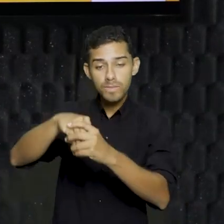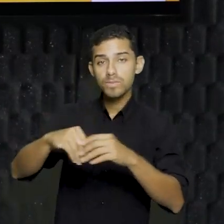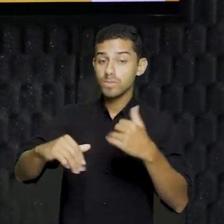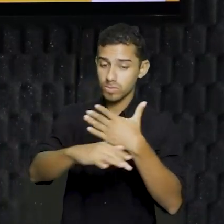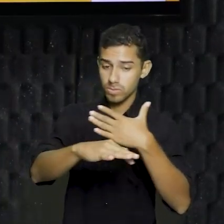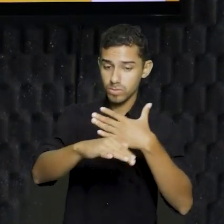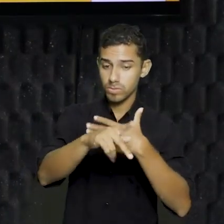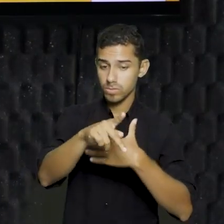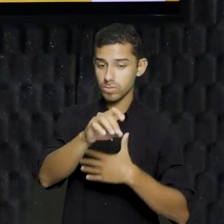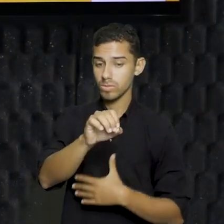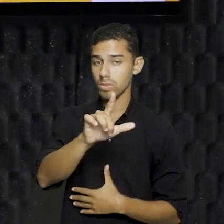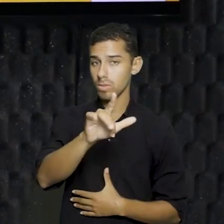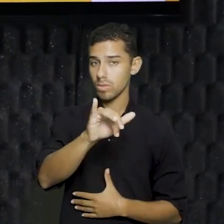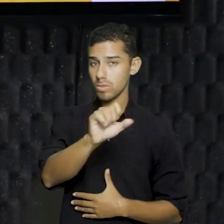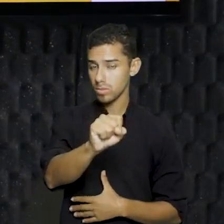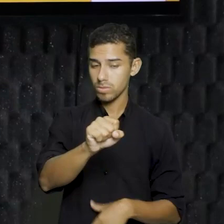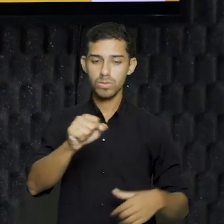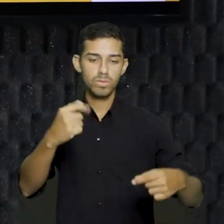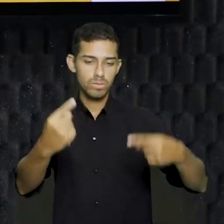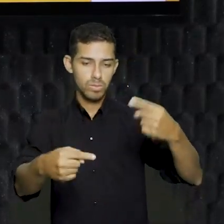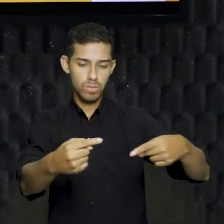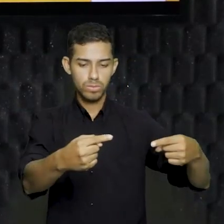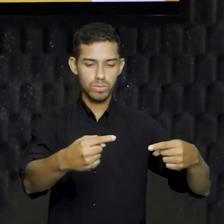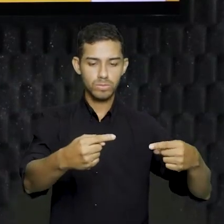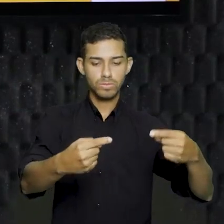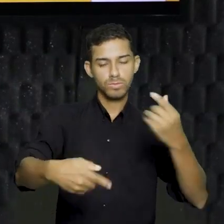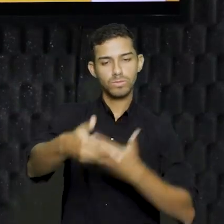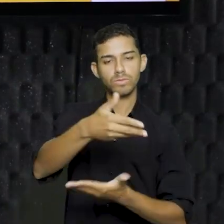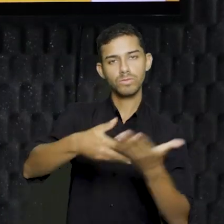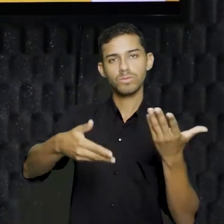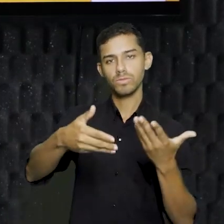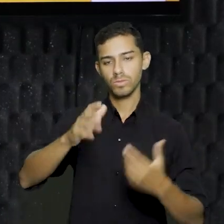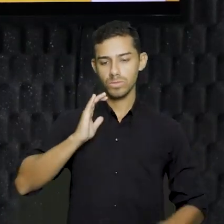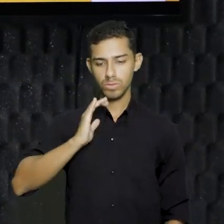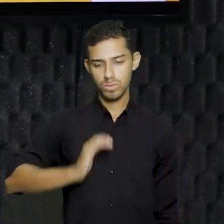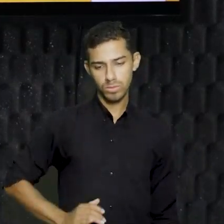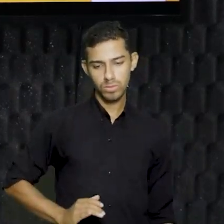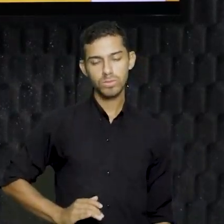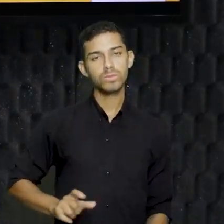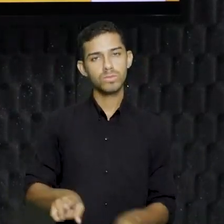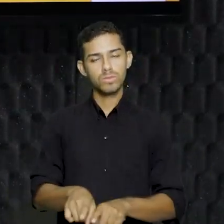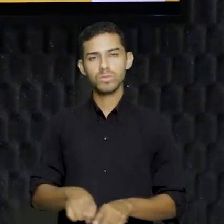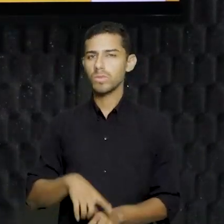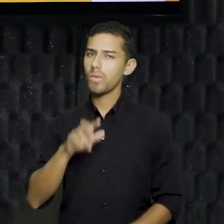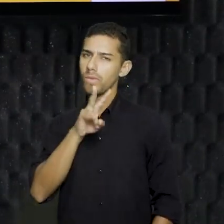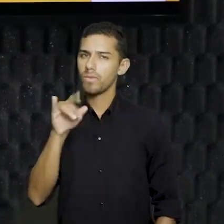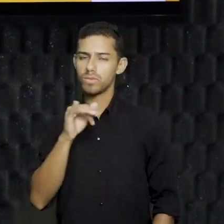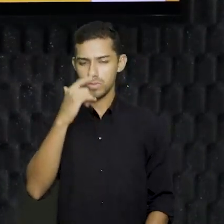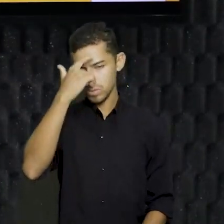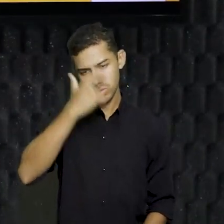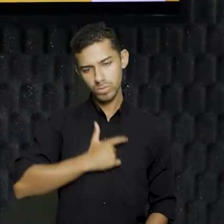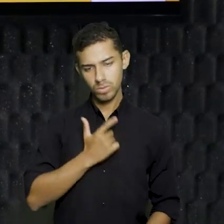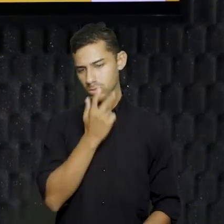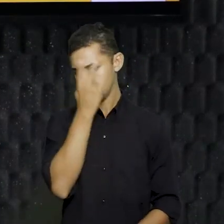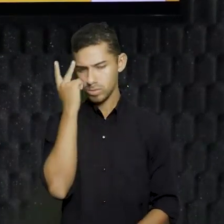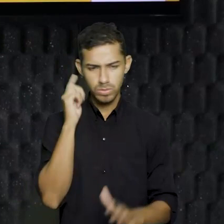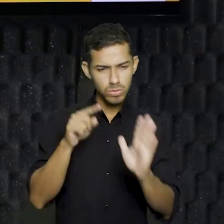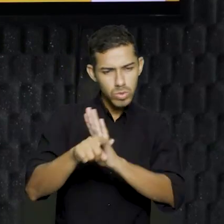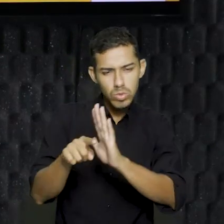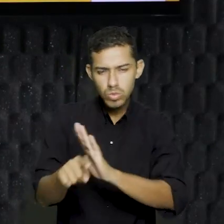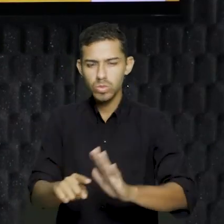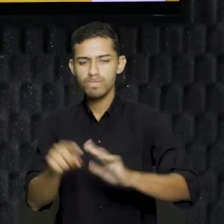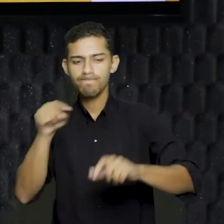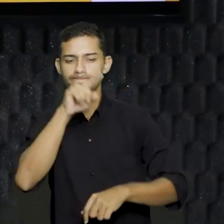cidade, a participação política, a participação do cidadão, o debruçar do cidadão sobre as questões da cidade sempre